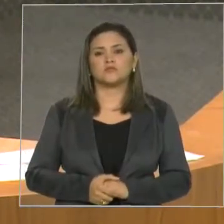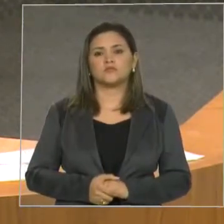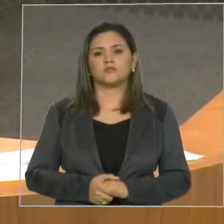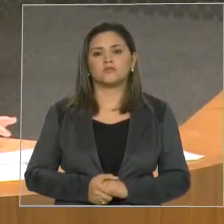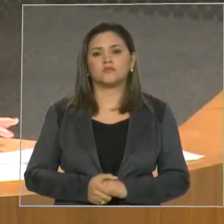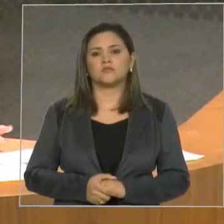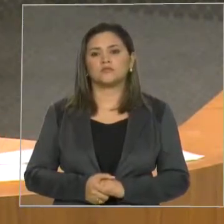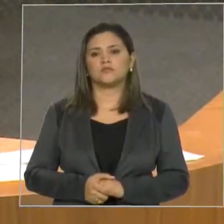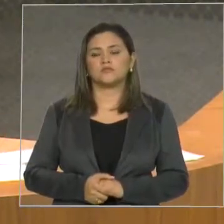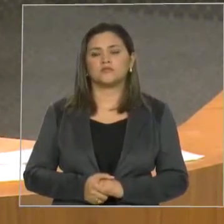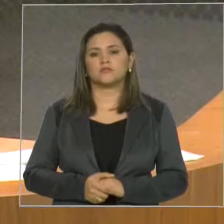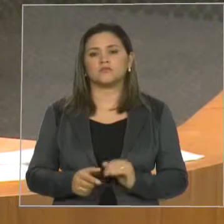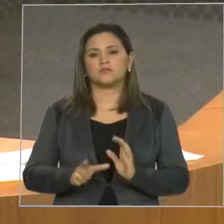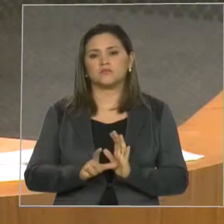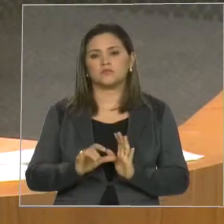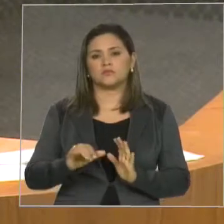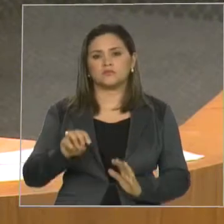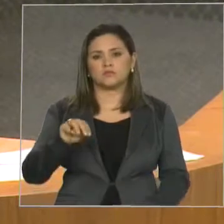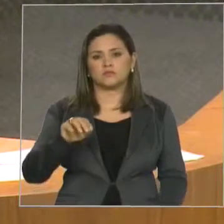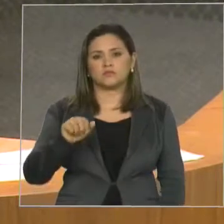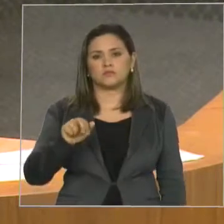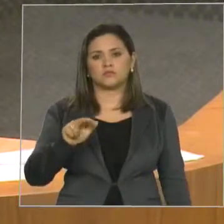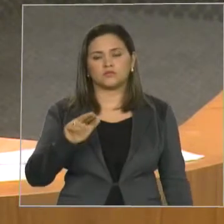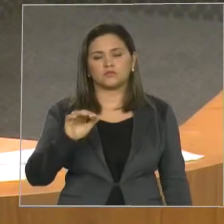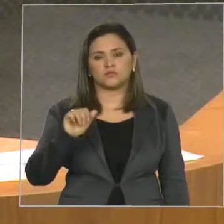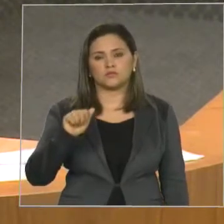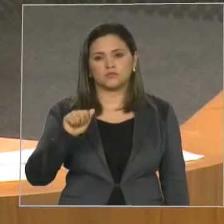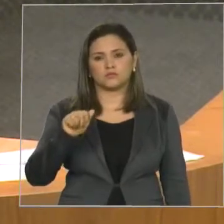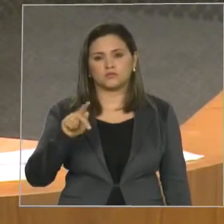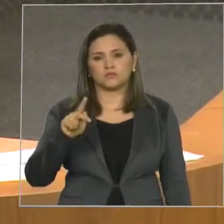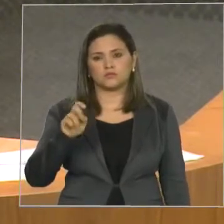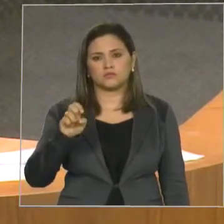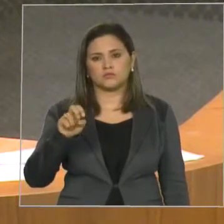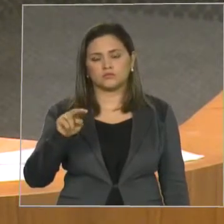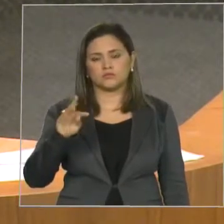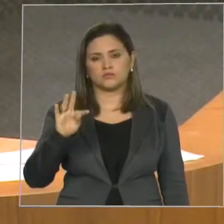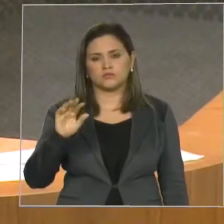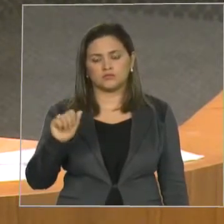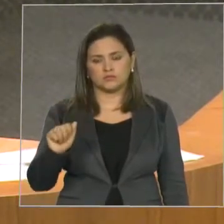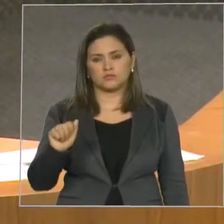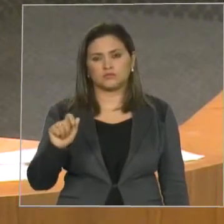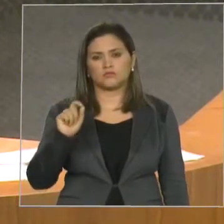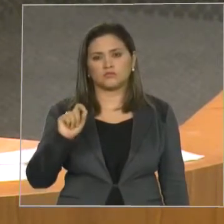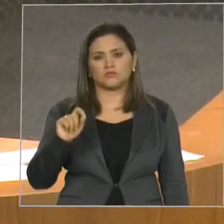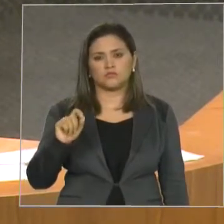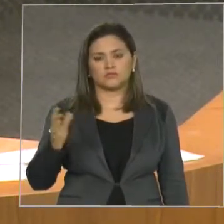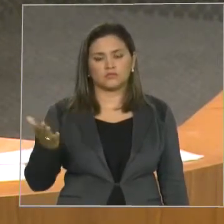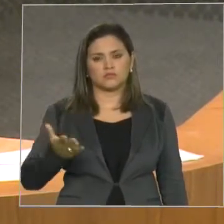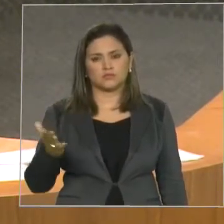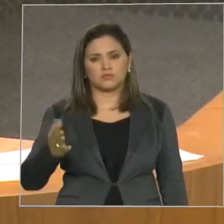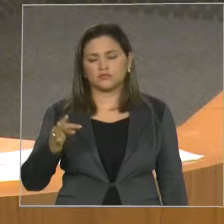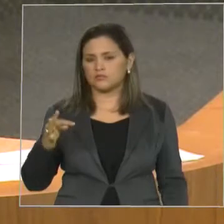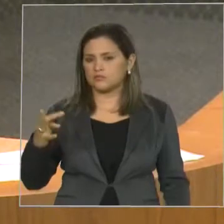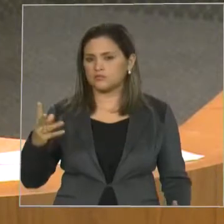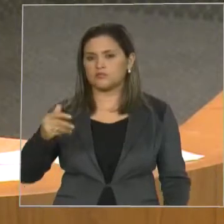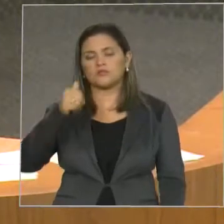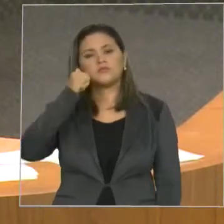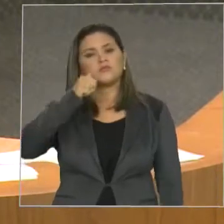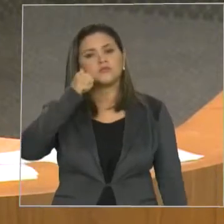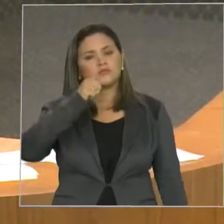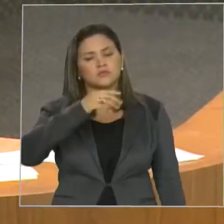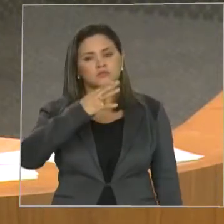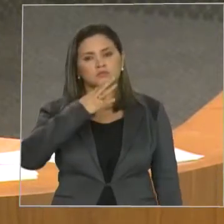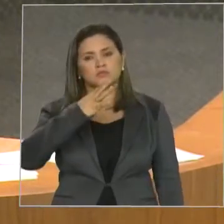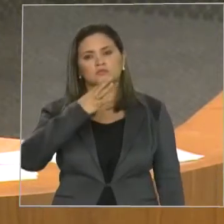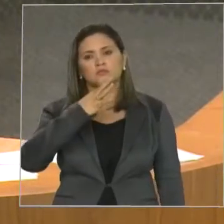Graça, Maria da Penha, hoje, que está na cabeça de todas as mulheres, de